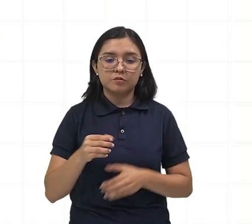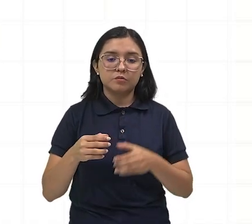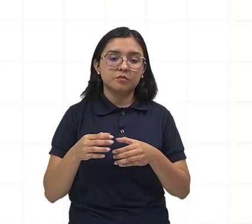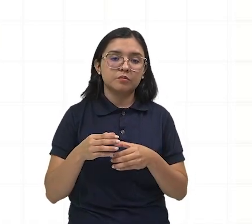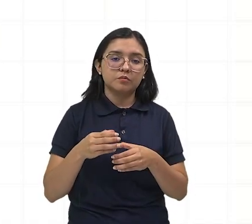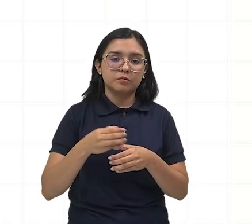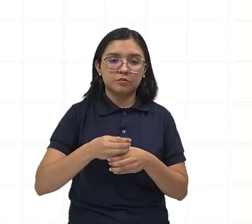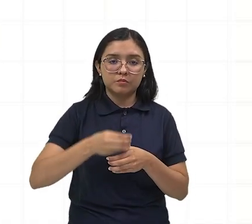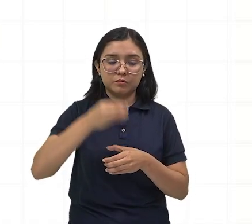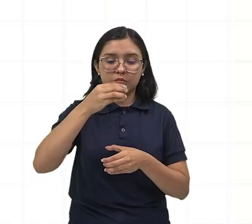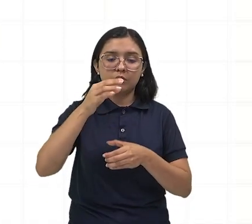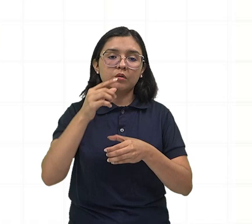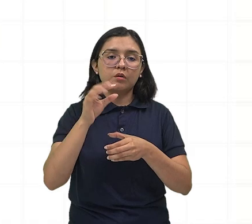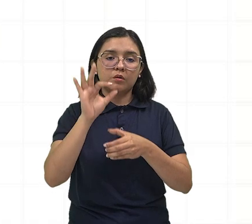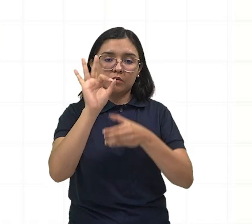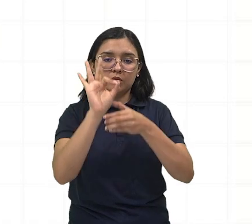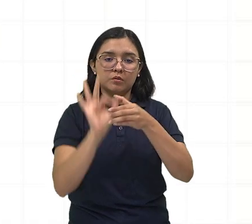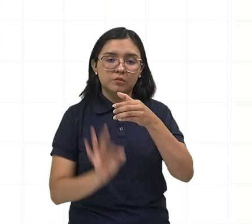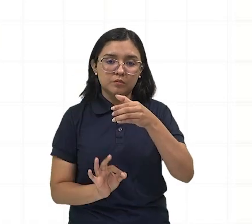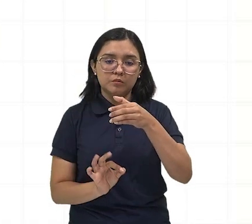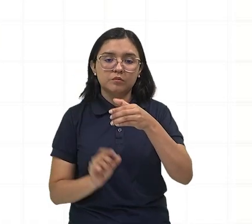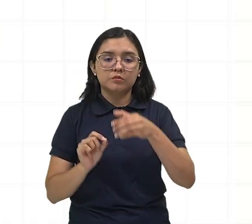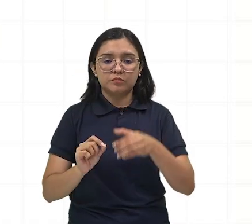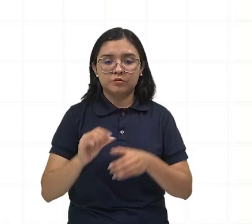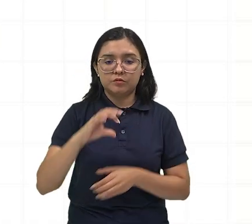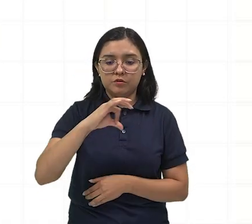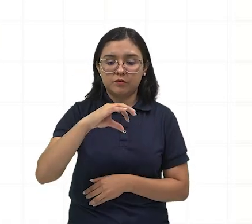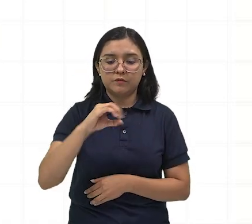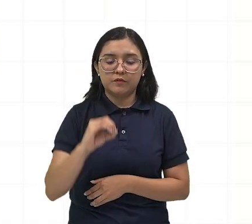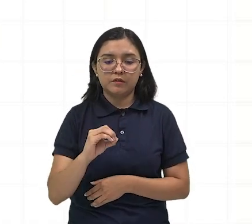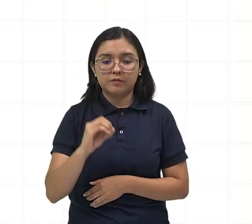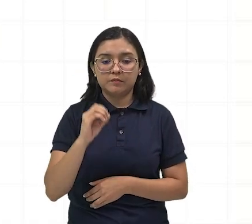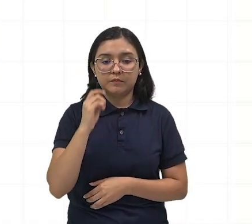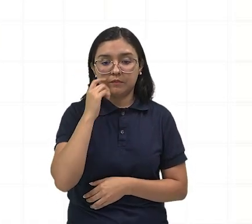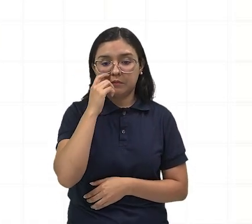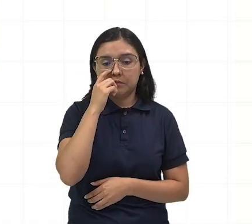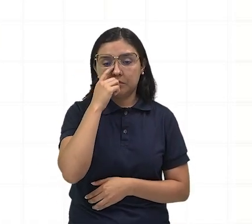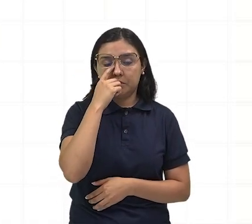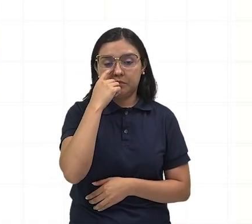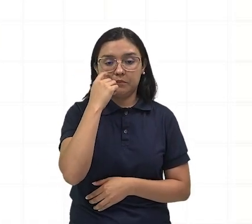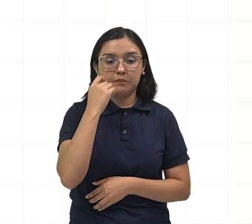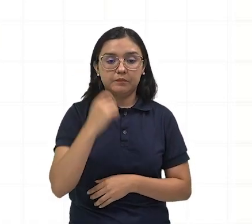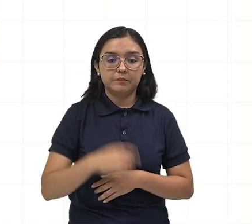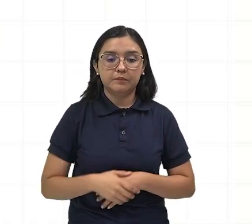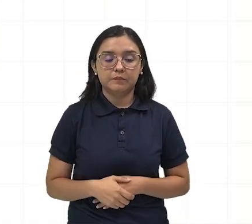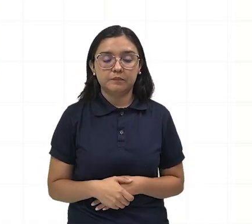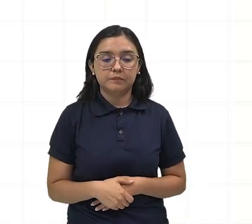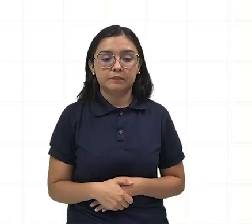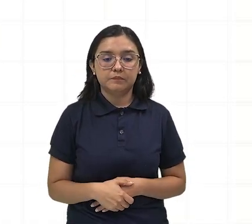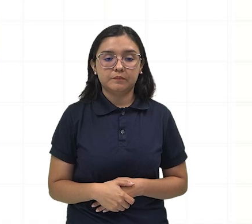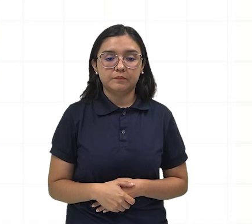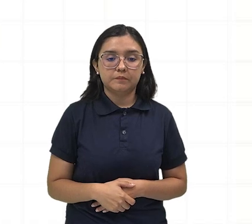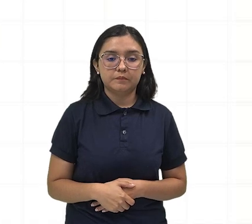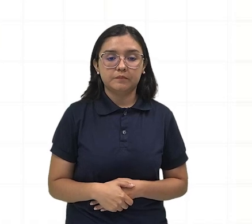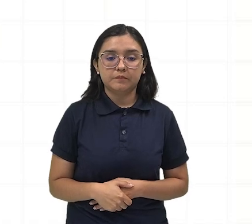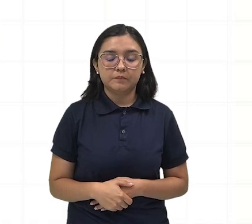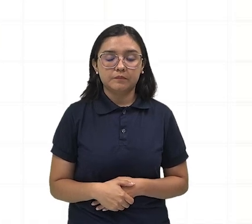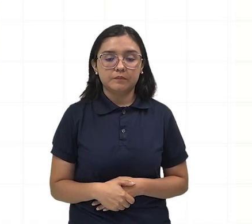ele faz um ângulo aqui de 90 graus. Vamos colocar o eixo bem em cima aqui,